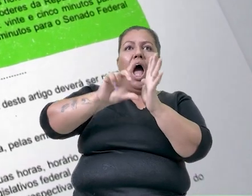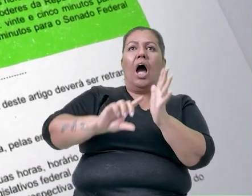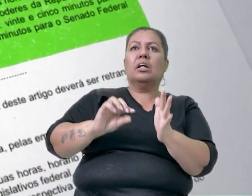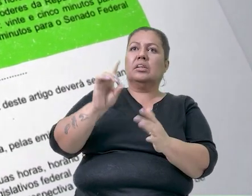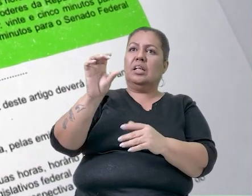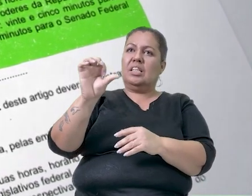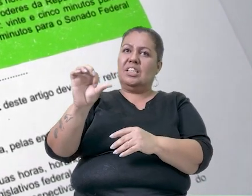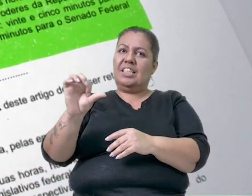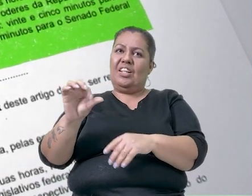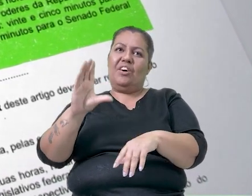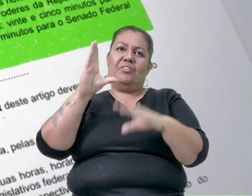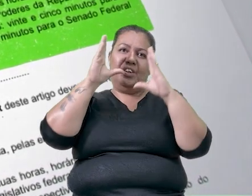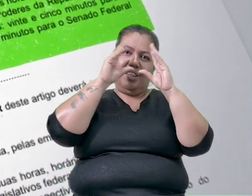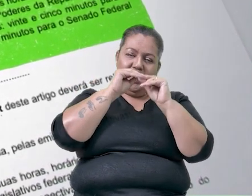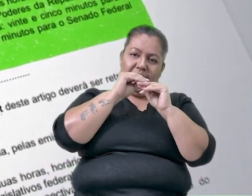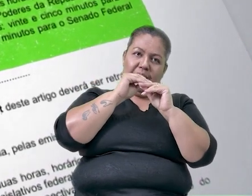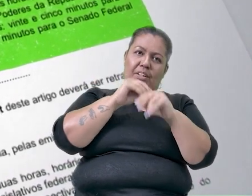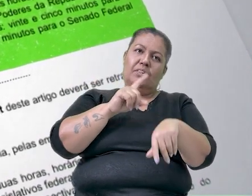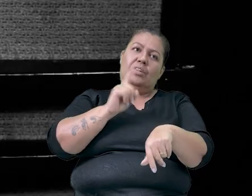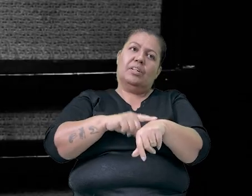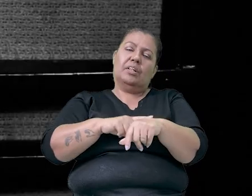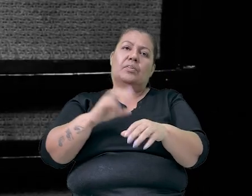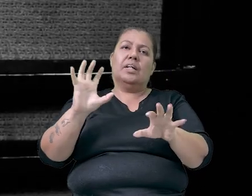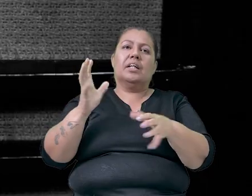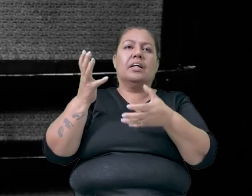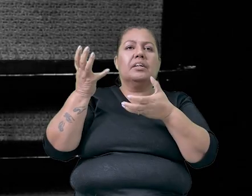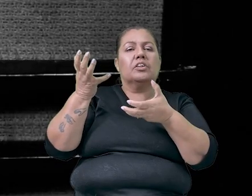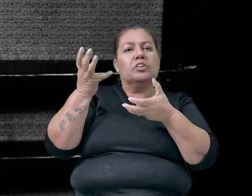noite, considerando o horário de Brasília.